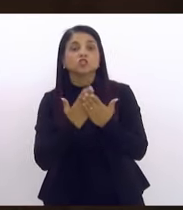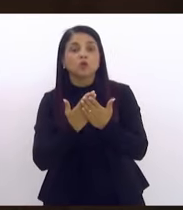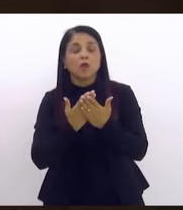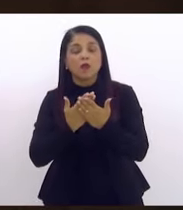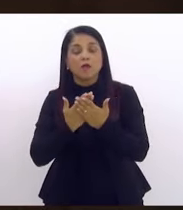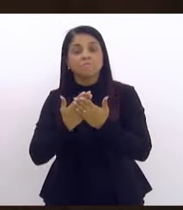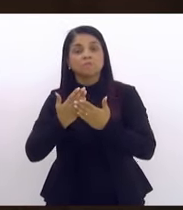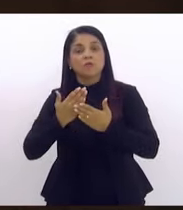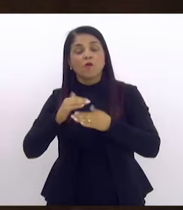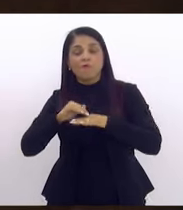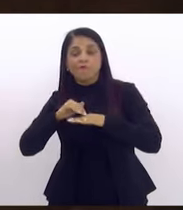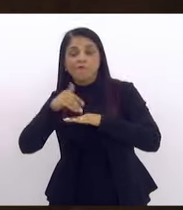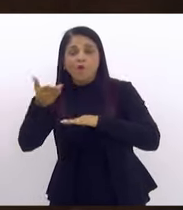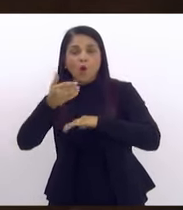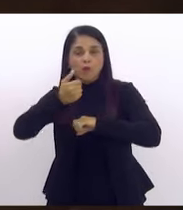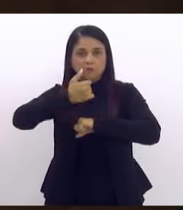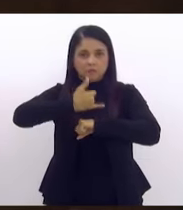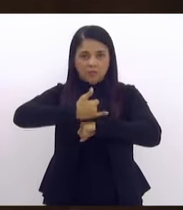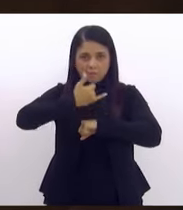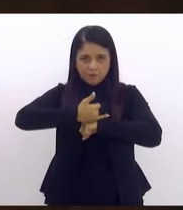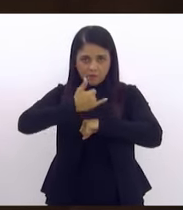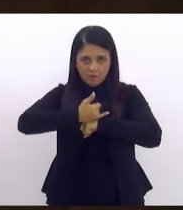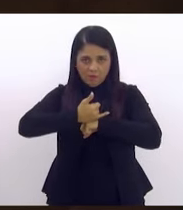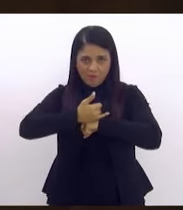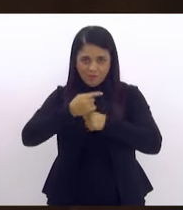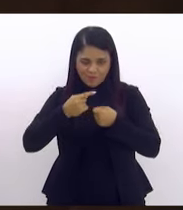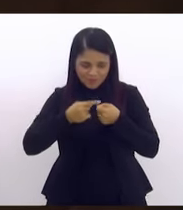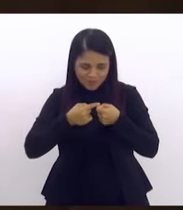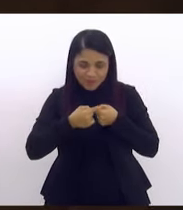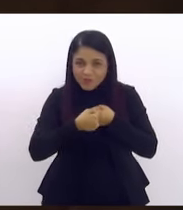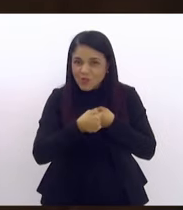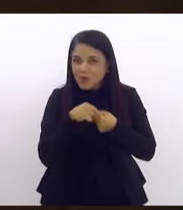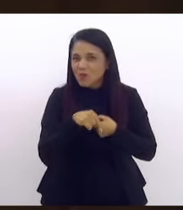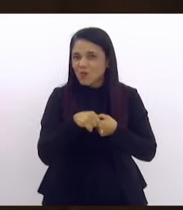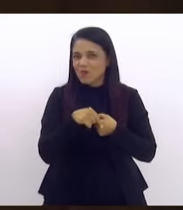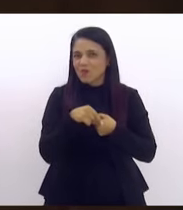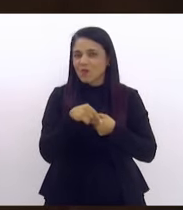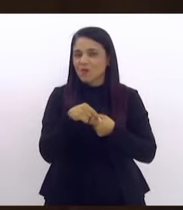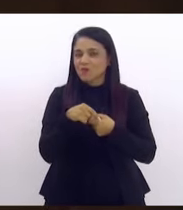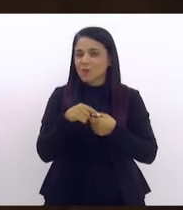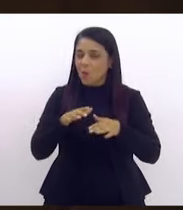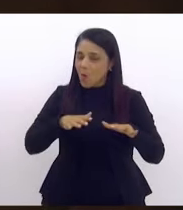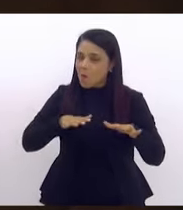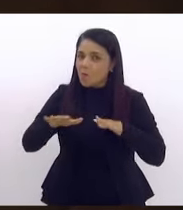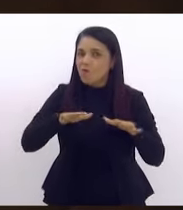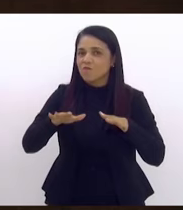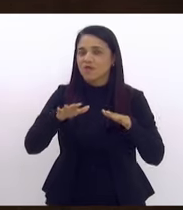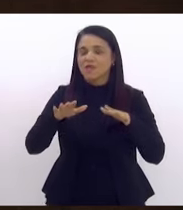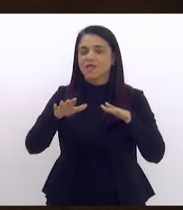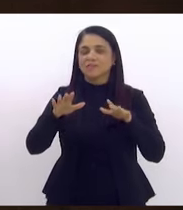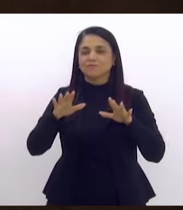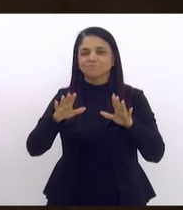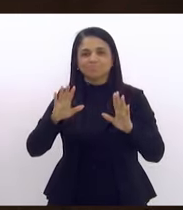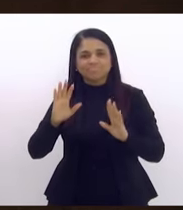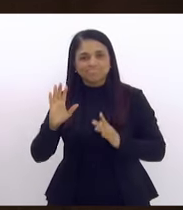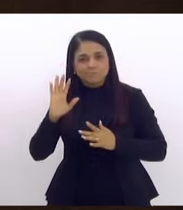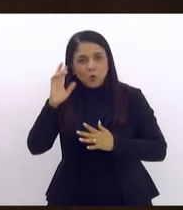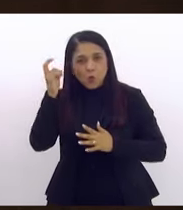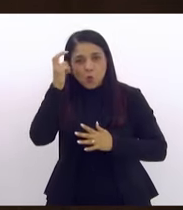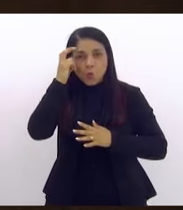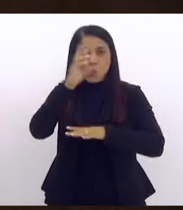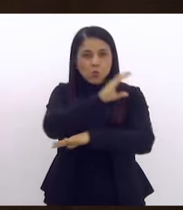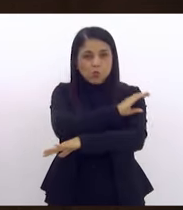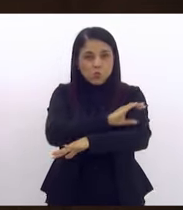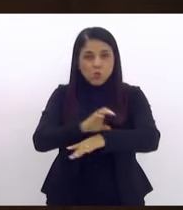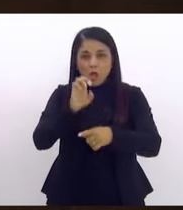da região metropolitana, do nosso interior, portanto, uma manifestação cultural do Estado do Rio de Janeiro, um patrimônio